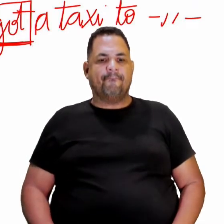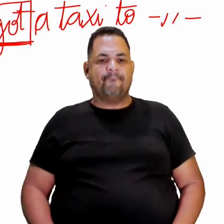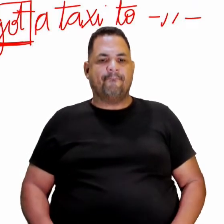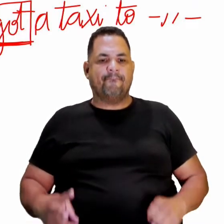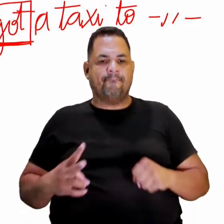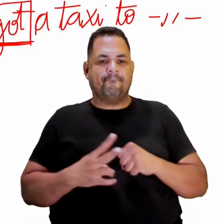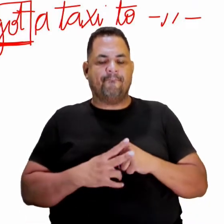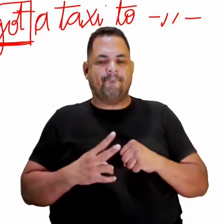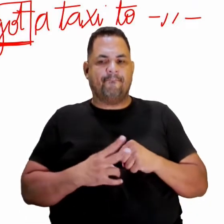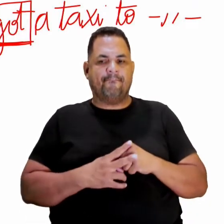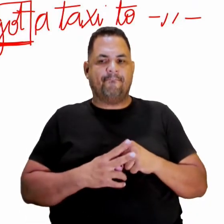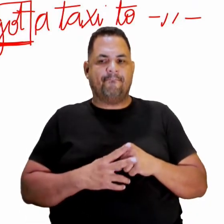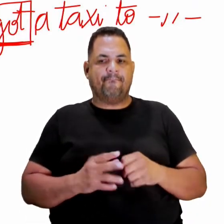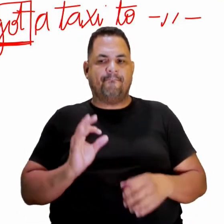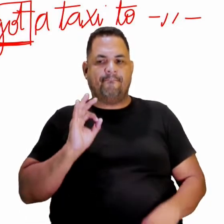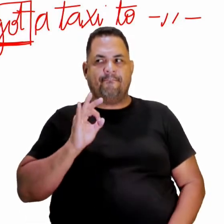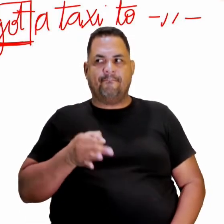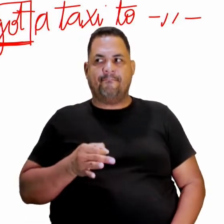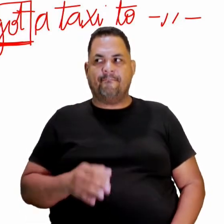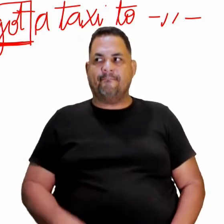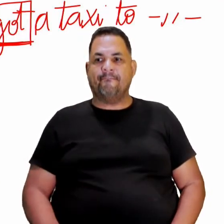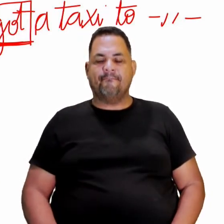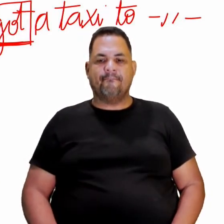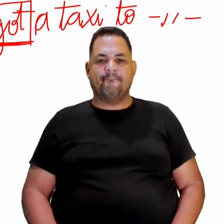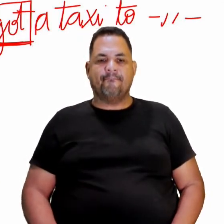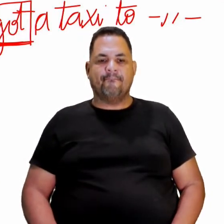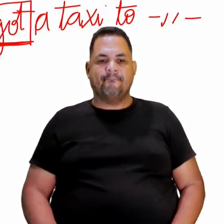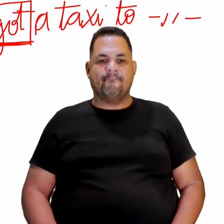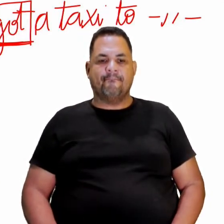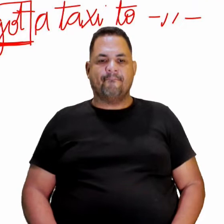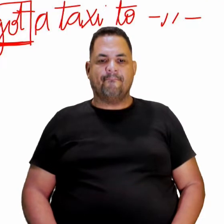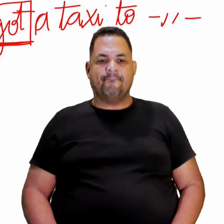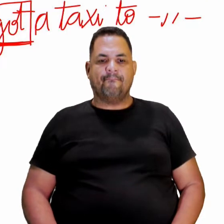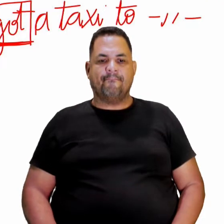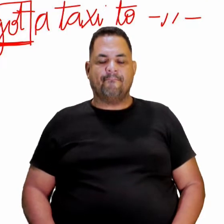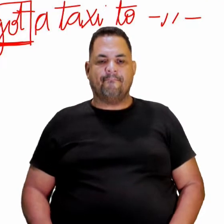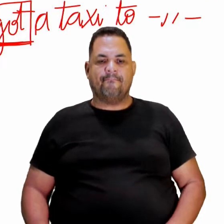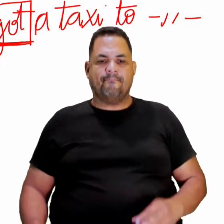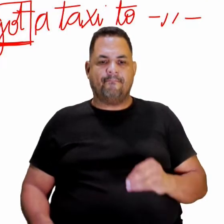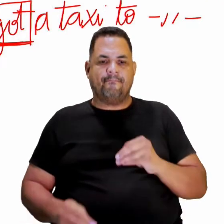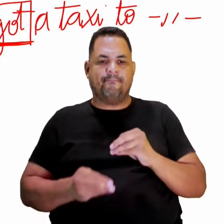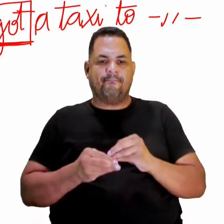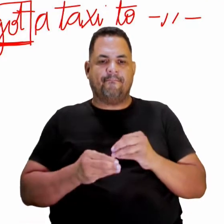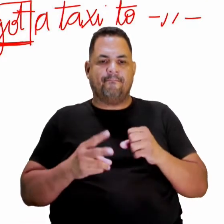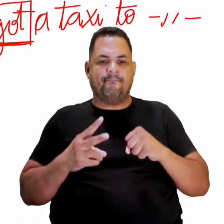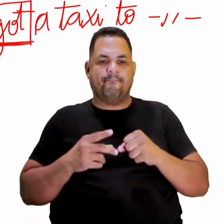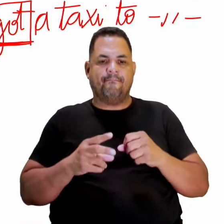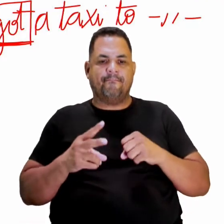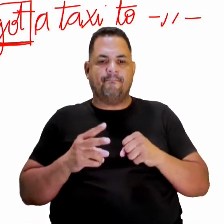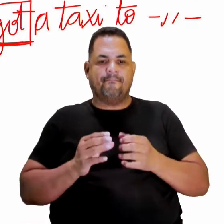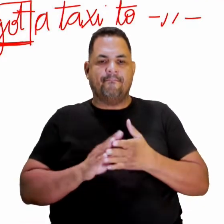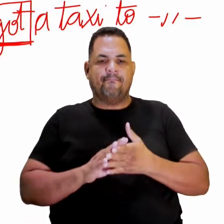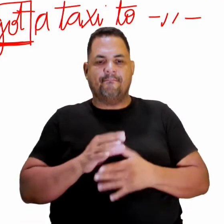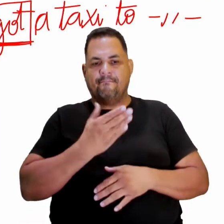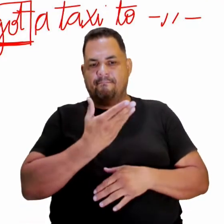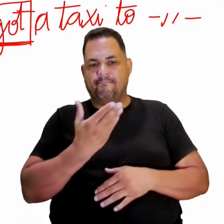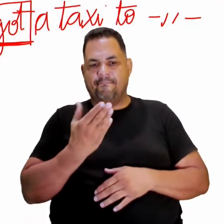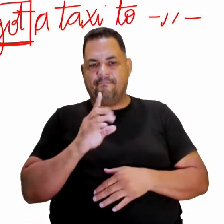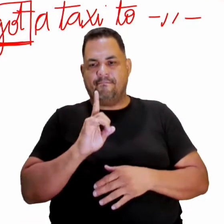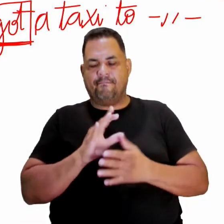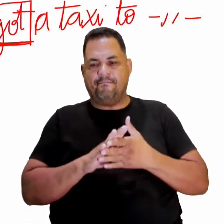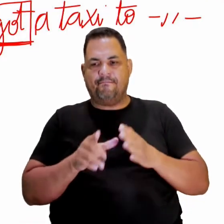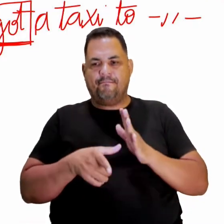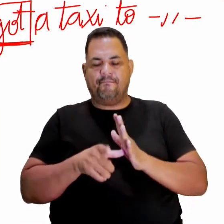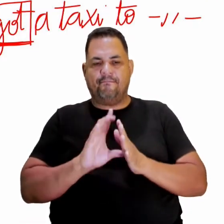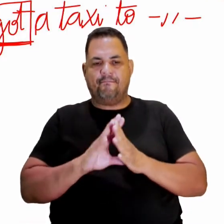do verbo, certo? A gente adiciona esse didn't antes do verbo. Como eu falei para